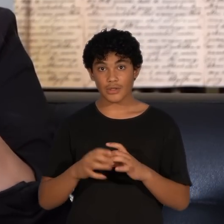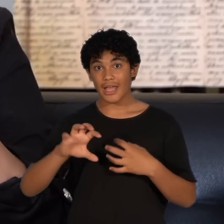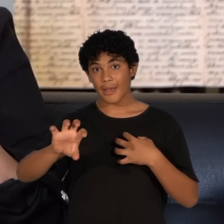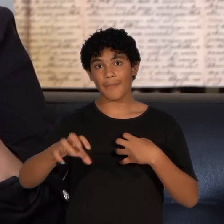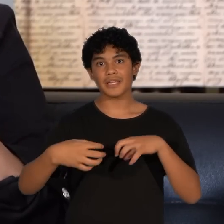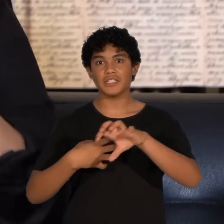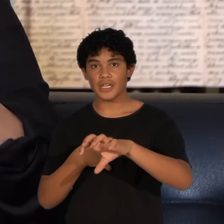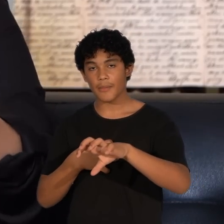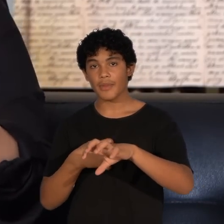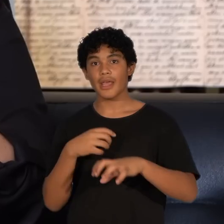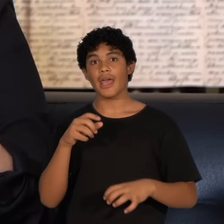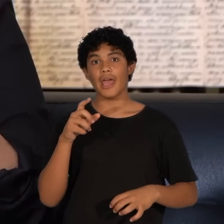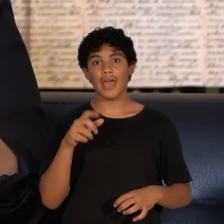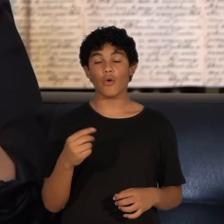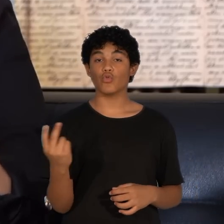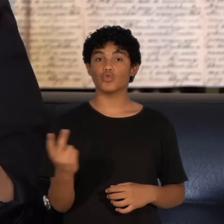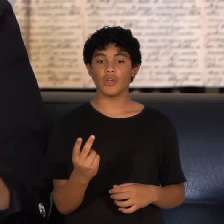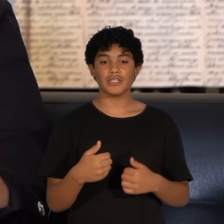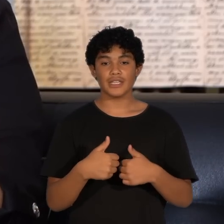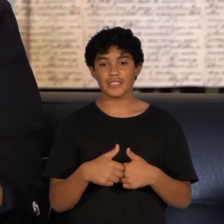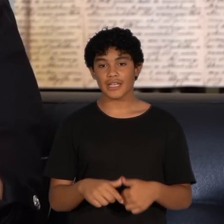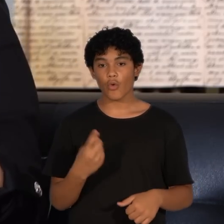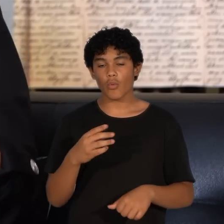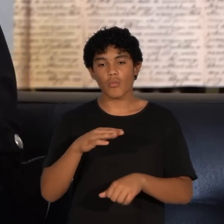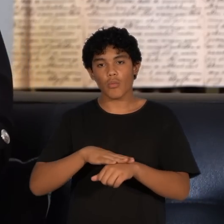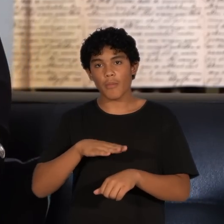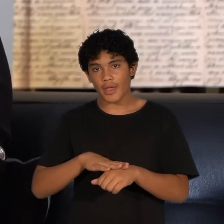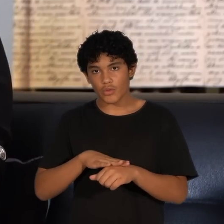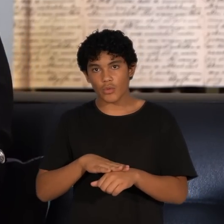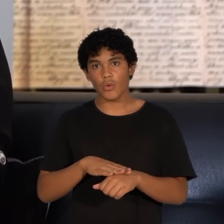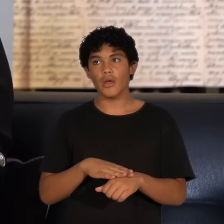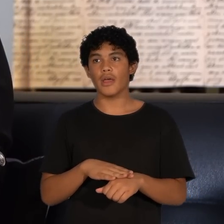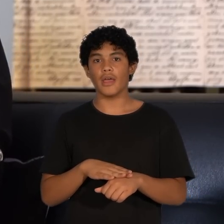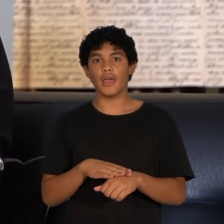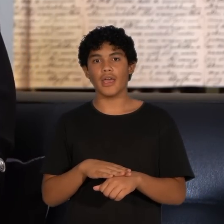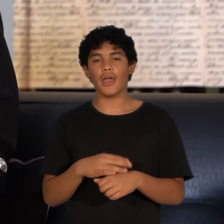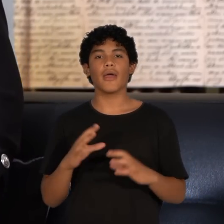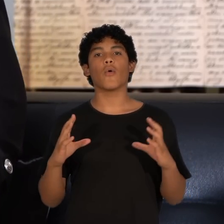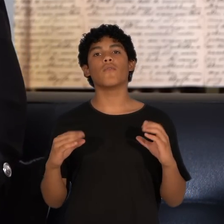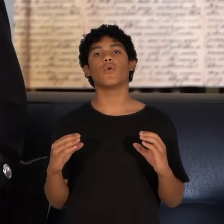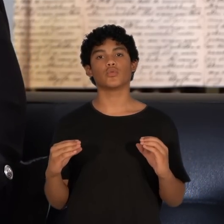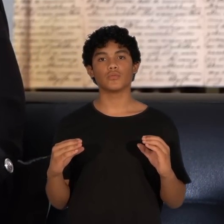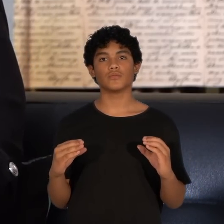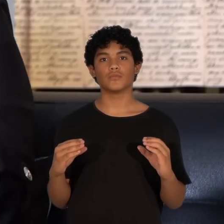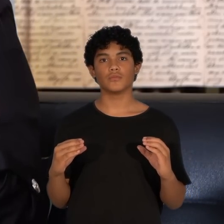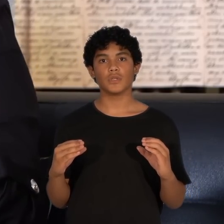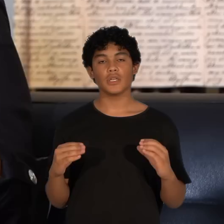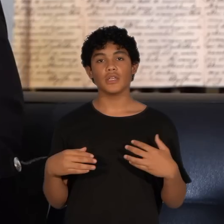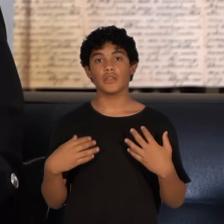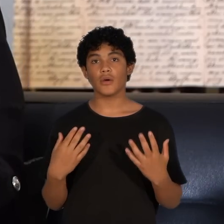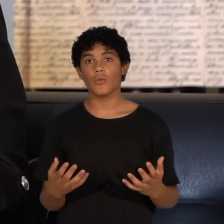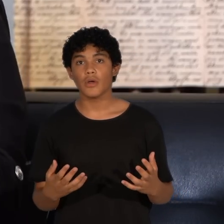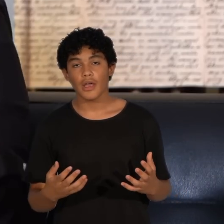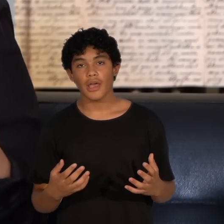aqui, é de ambos estarem em uma situação confortável, onde tanto o outro que está ali quanto eu, o abordador